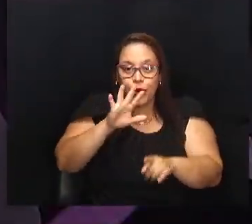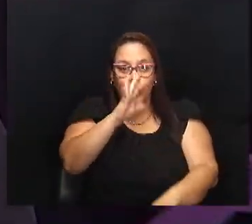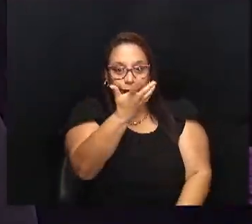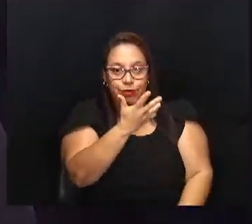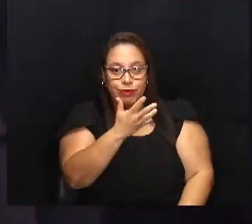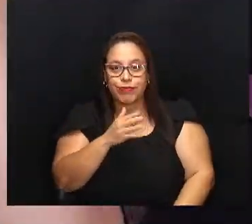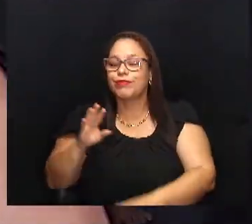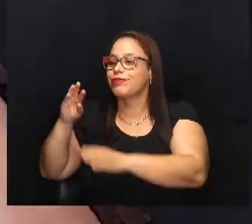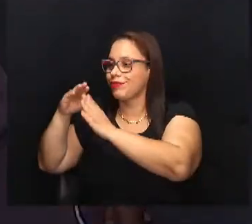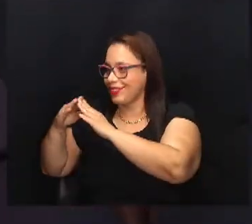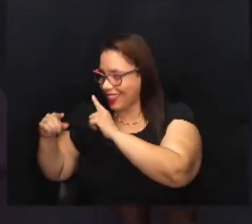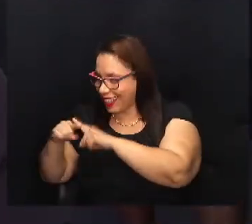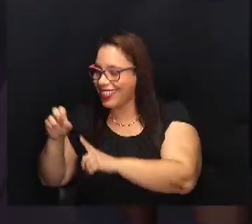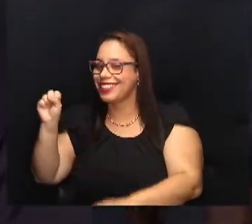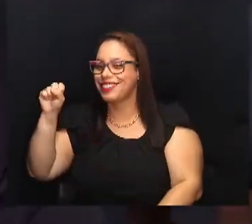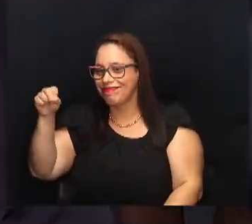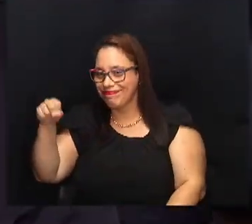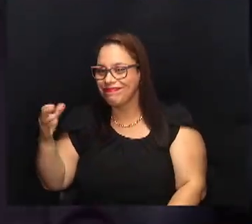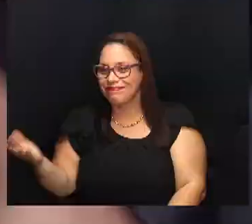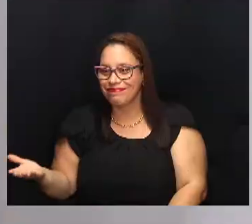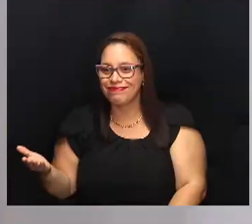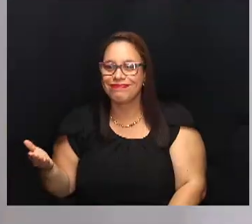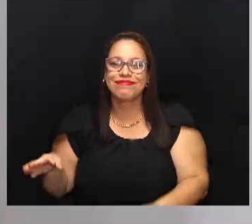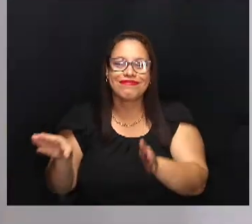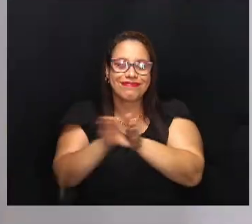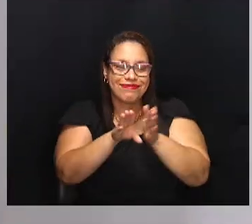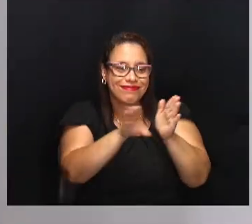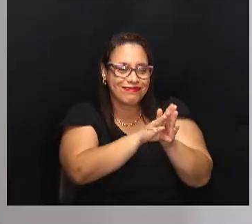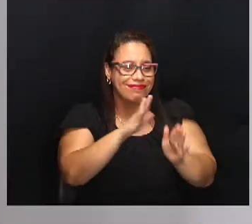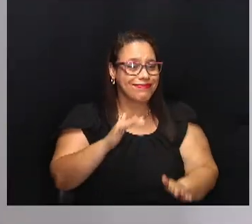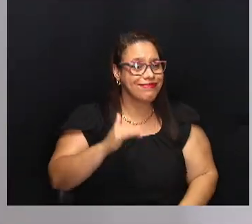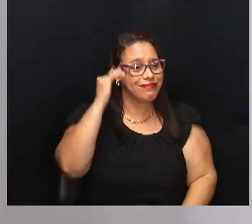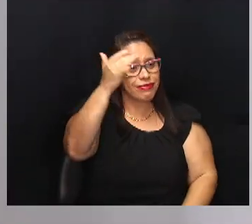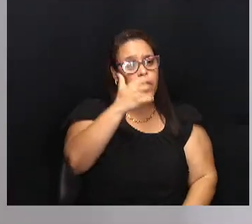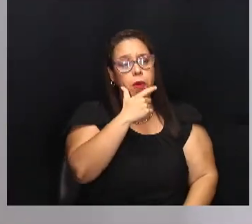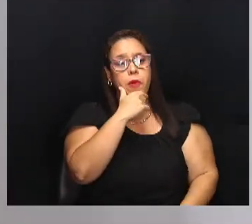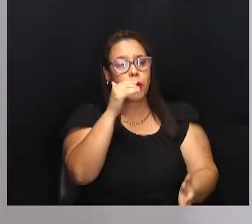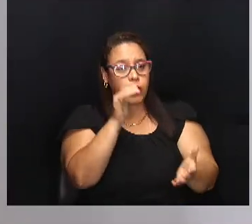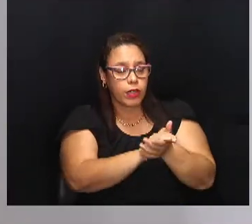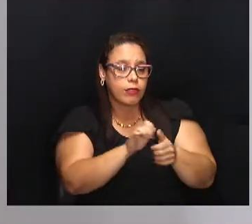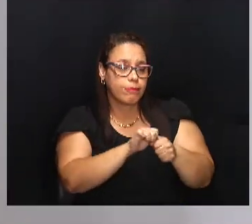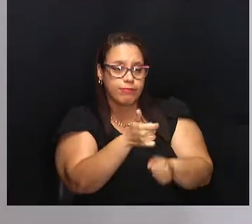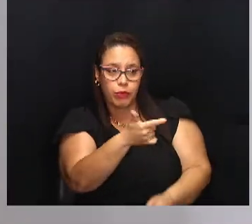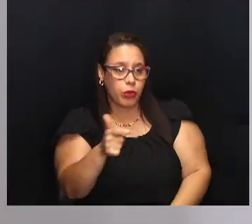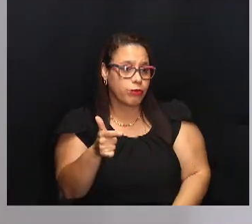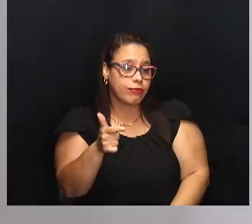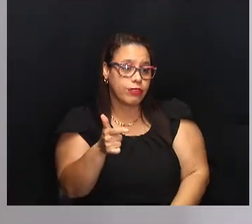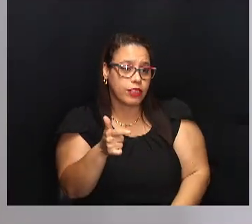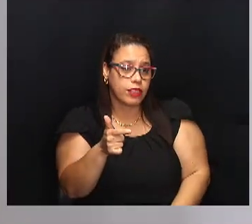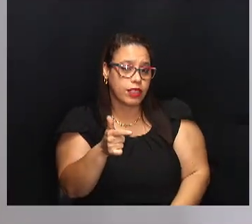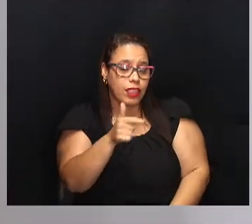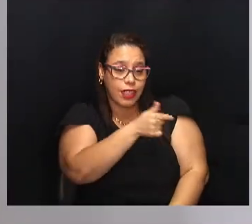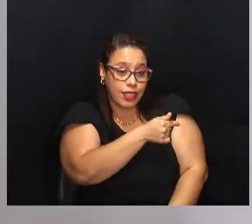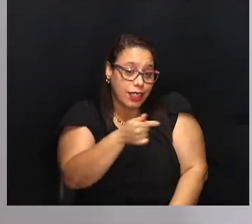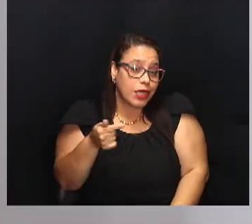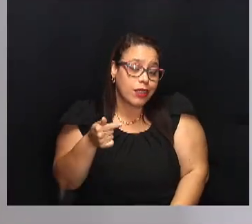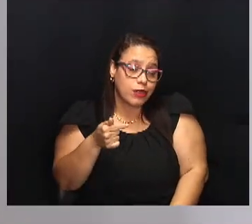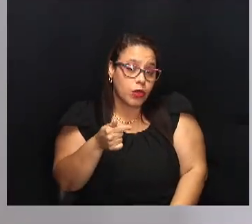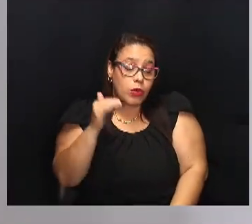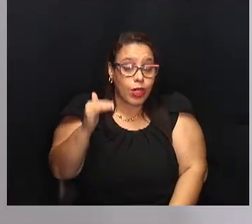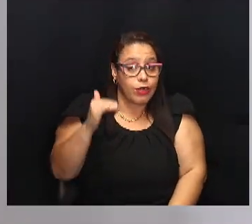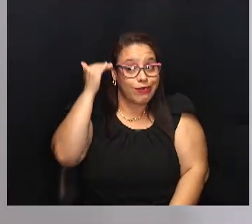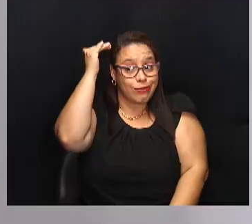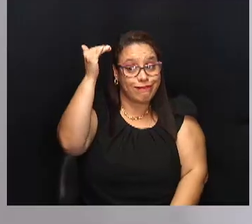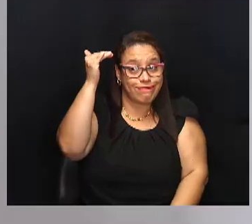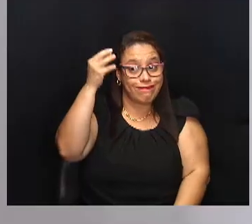da igreja. E aí, conforme foi chegando os adultos, meu esposo fazia, quando não tinha culto, né, na semana, com os adultos. Foi